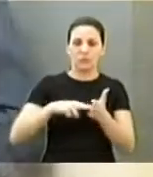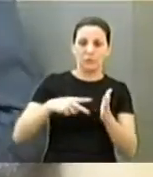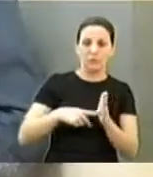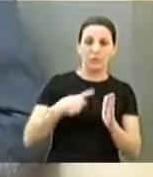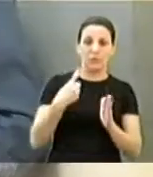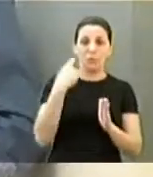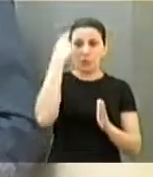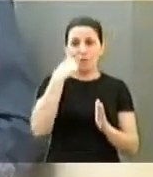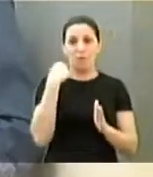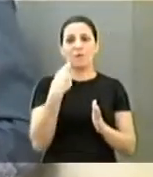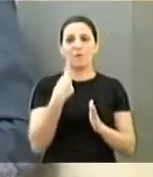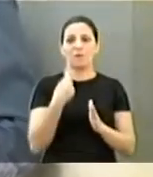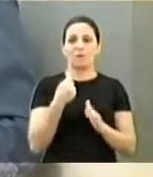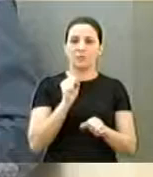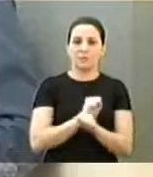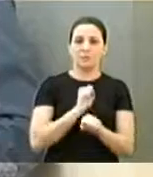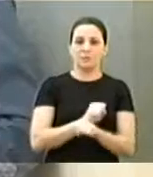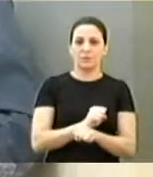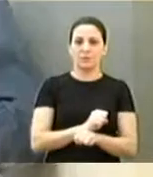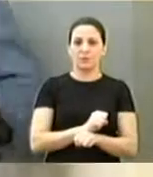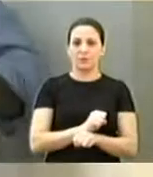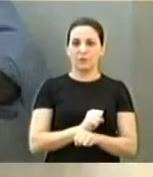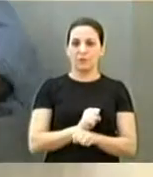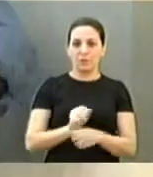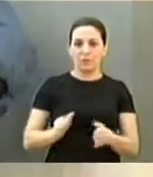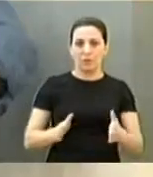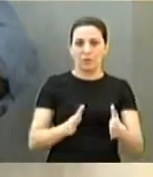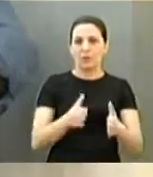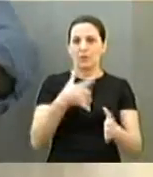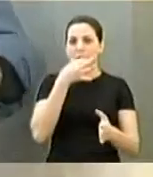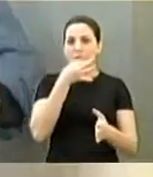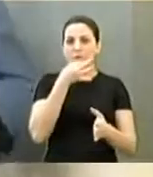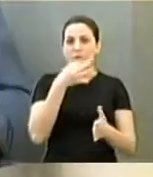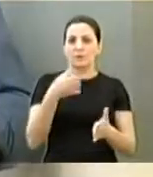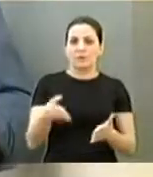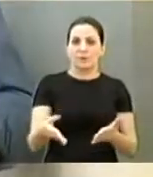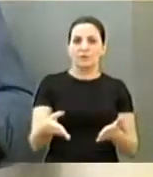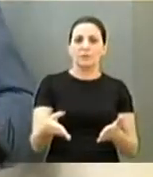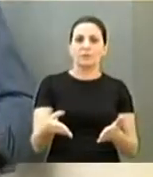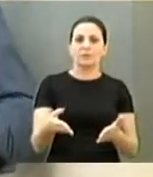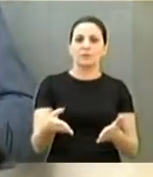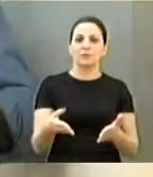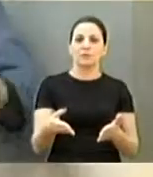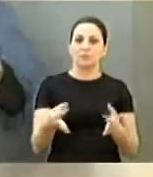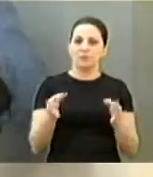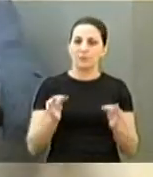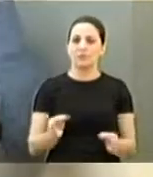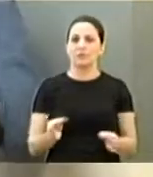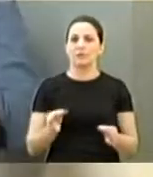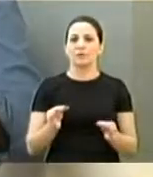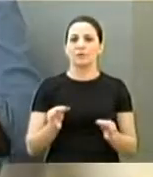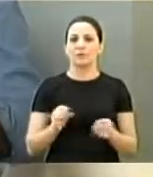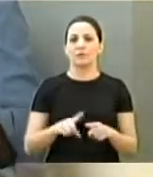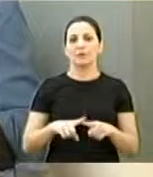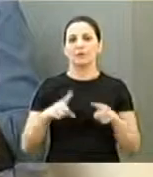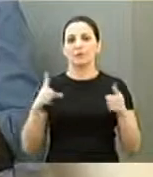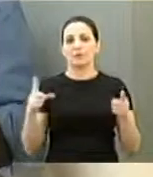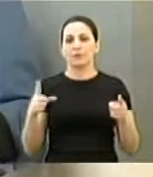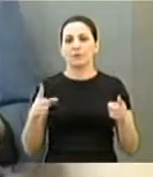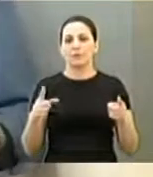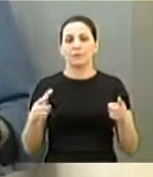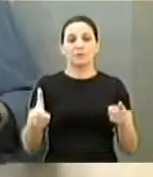eu acho que o caminho que o presidente está sugerindo é um caminho correto, porém eu faço algumas